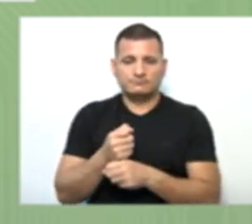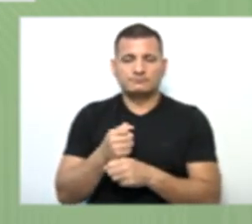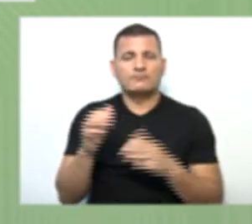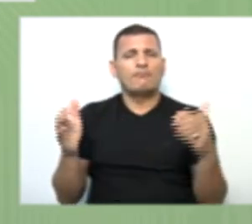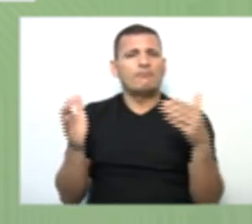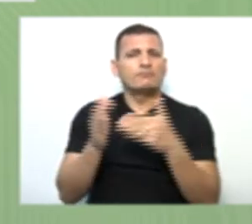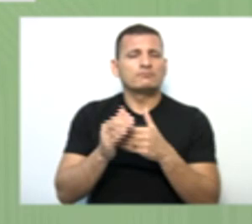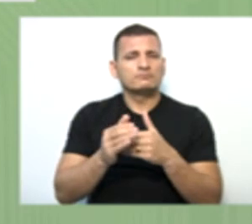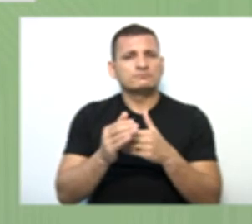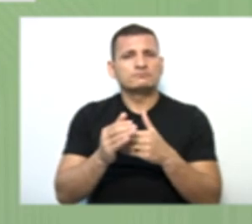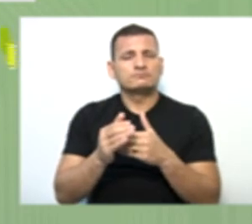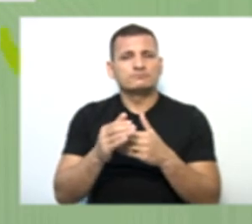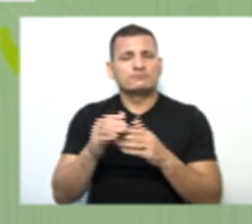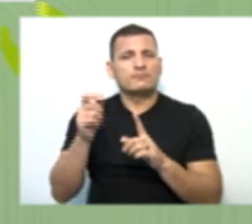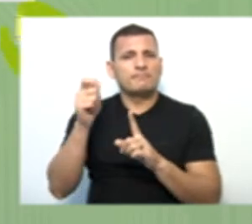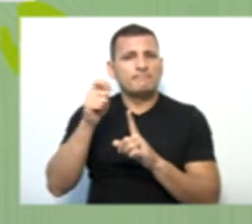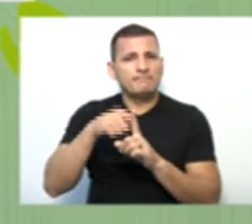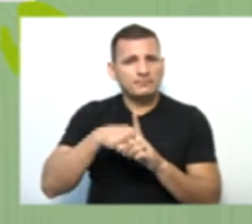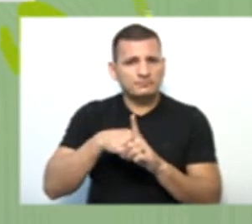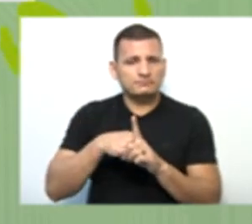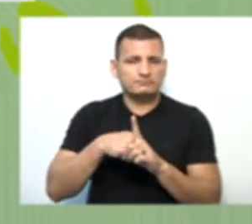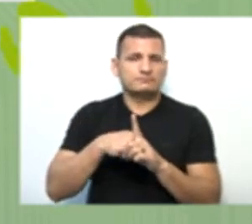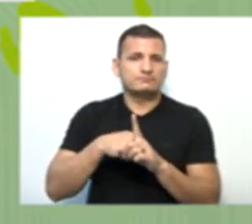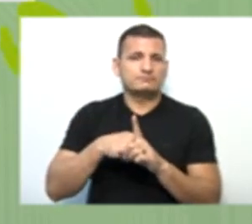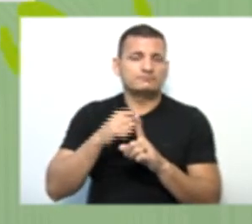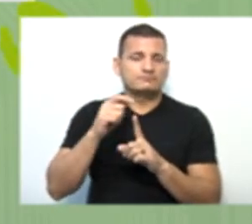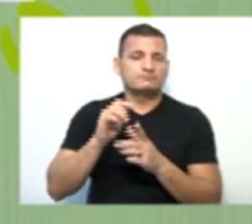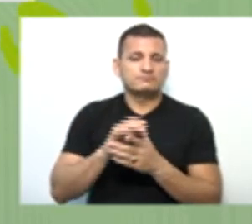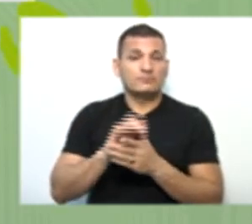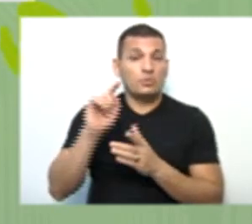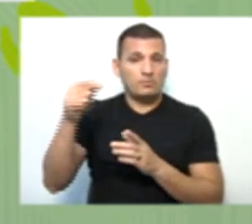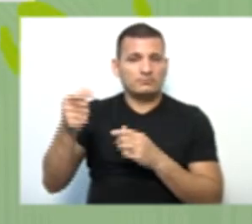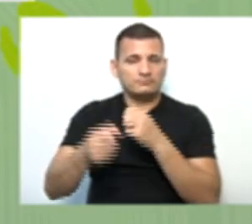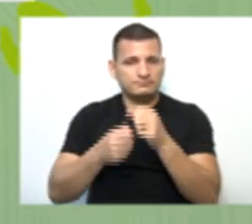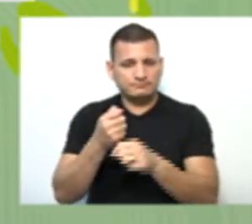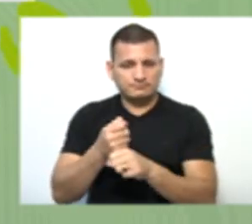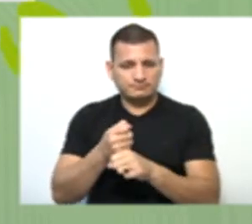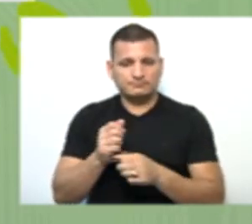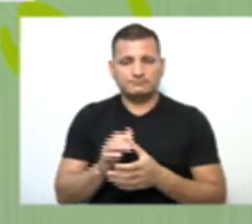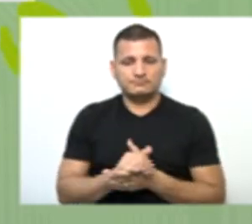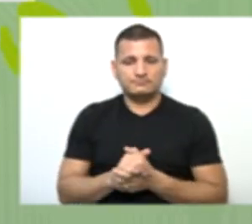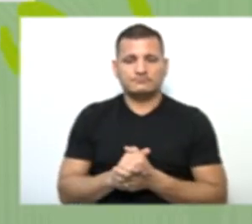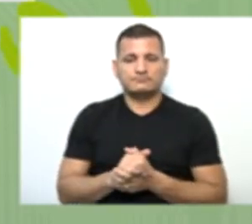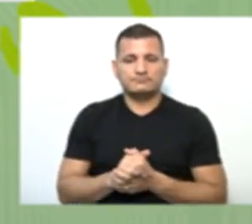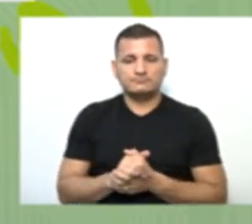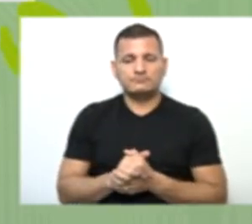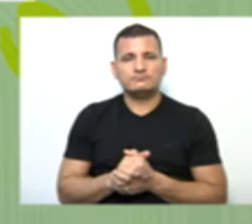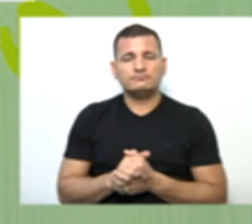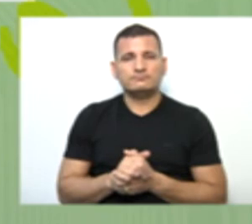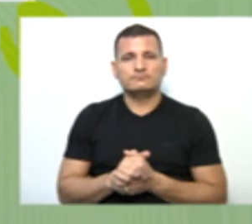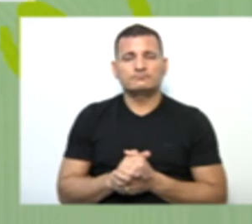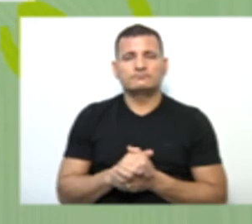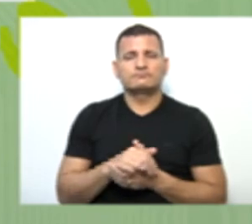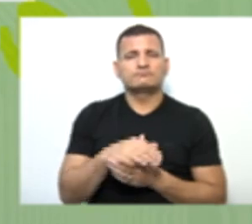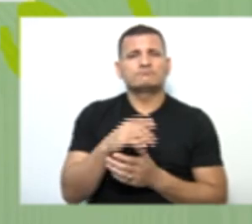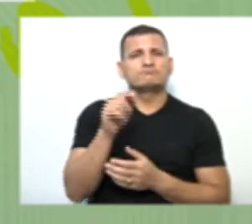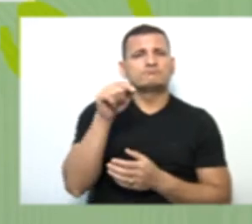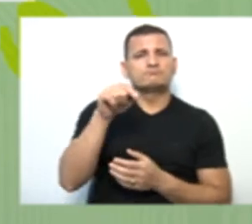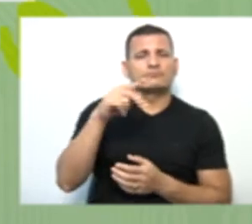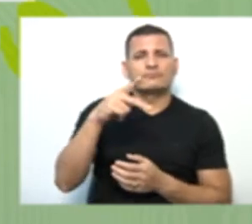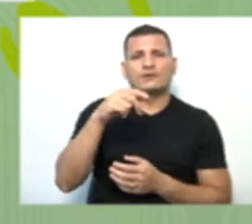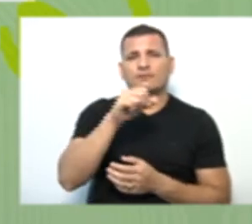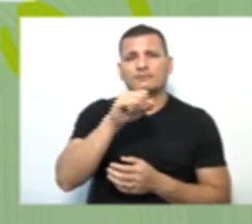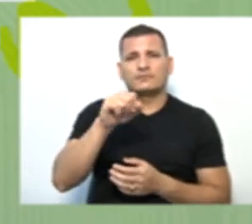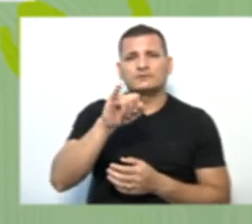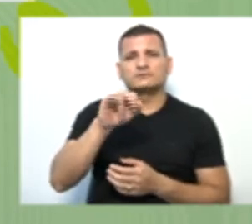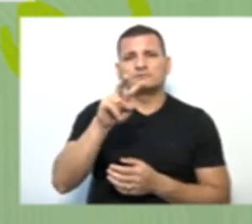mês do exercício subsequente. De forma traduzindo, o que entrará no passivo circulante será tudo